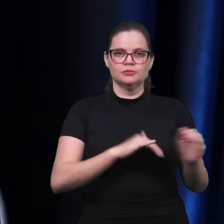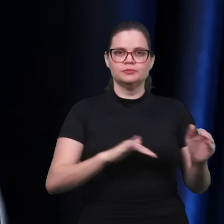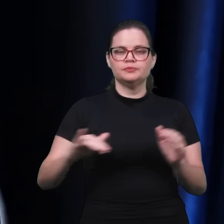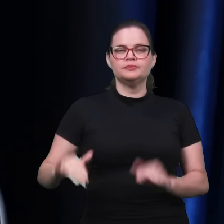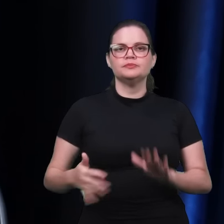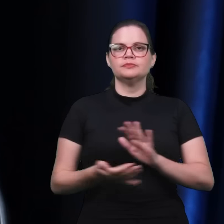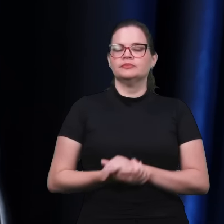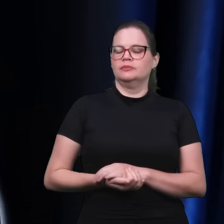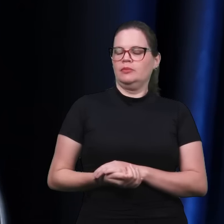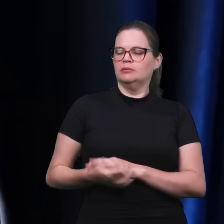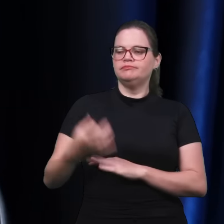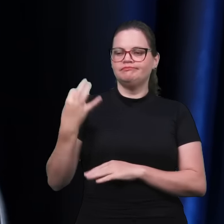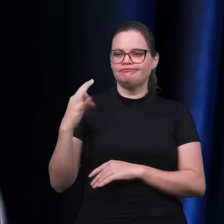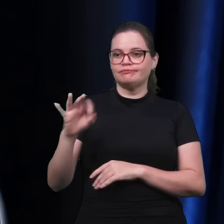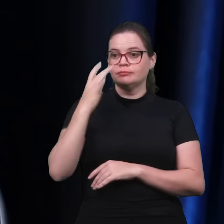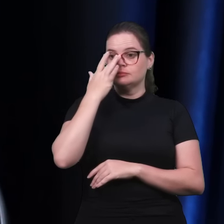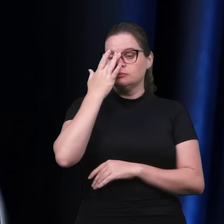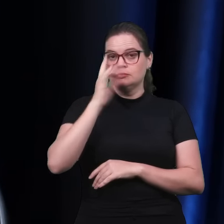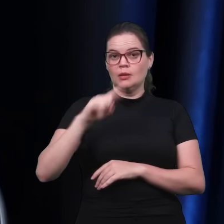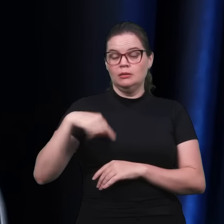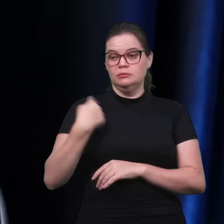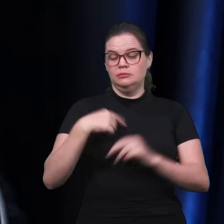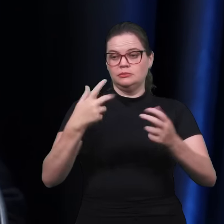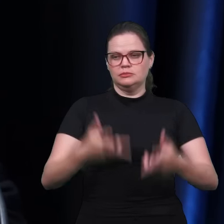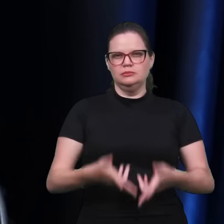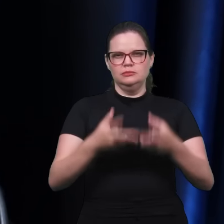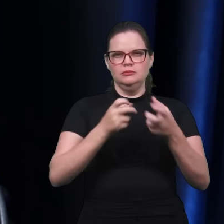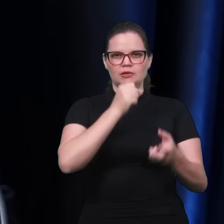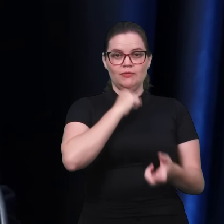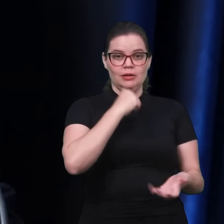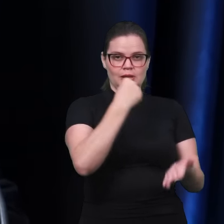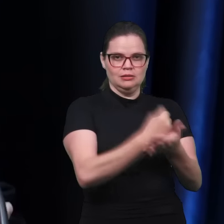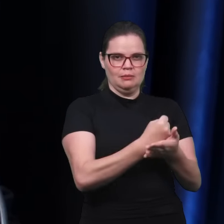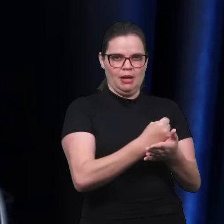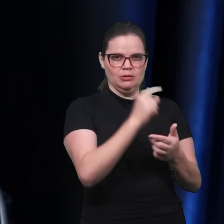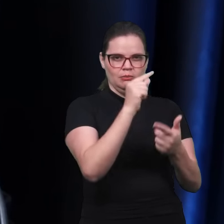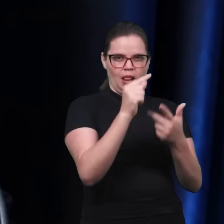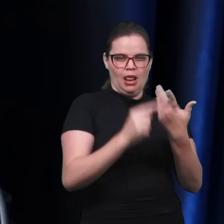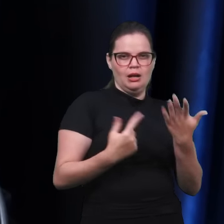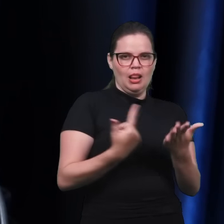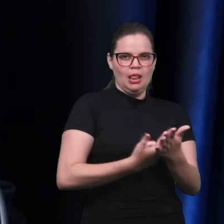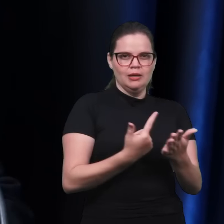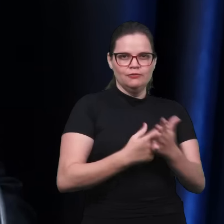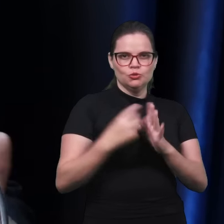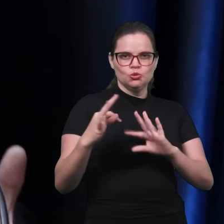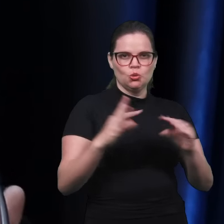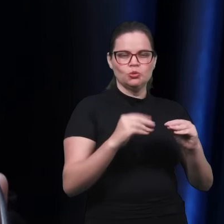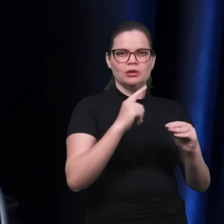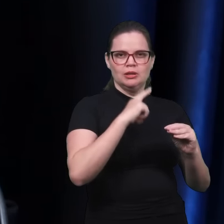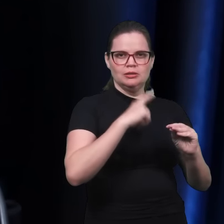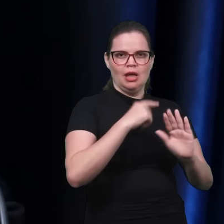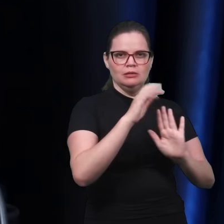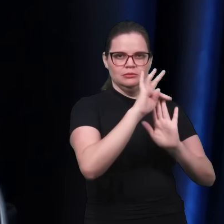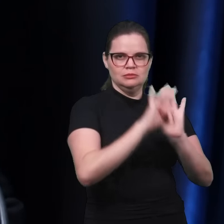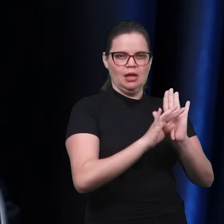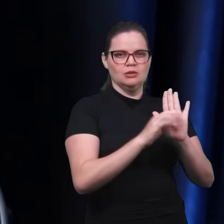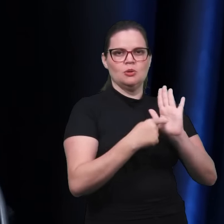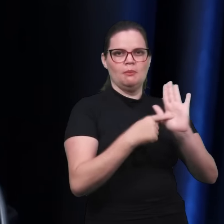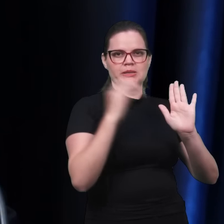pastor Alex, todo o Velho Testamento é um pano de fundo para o acontecimento